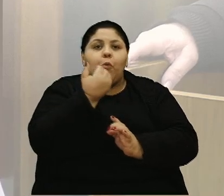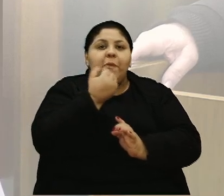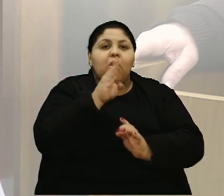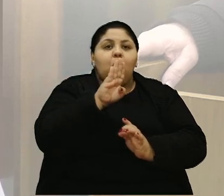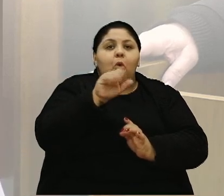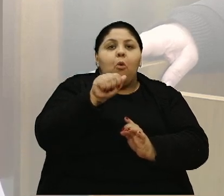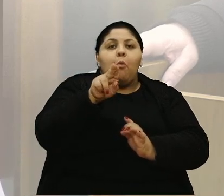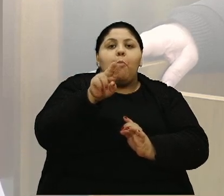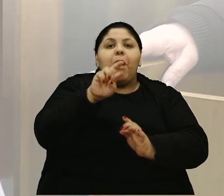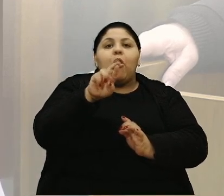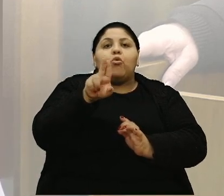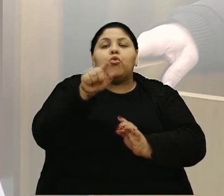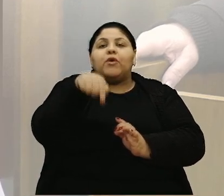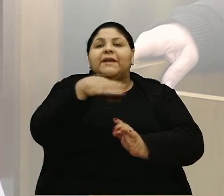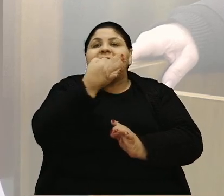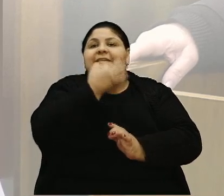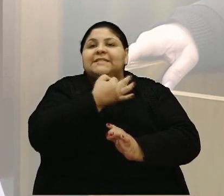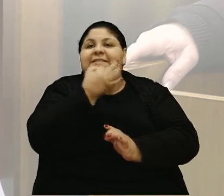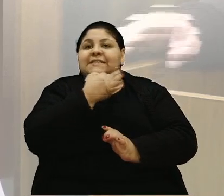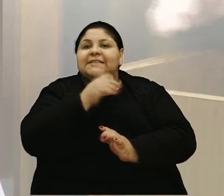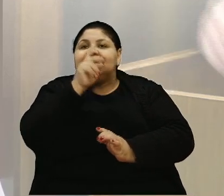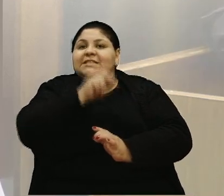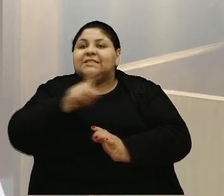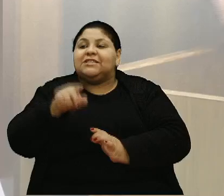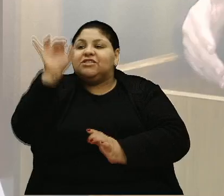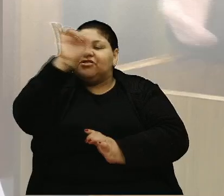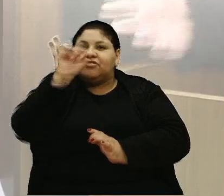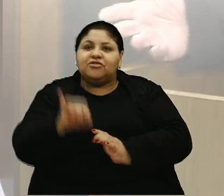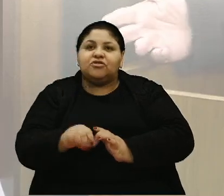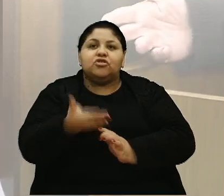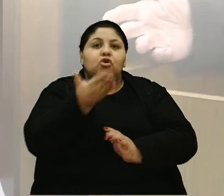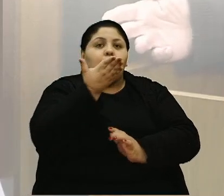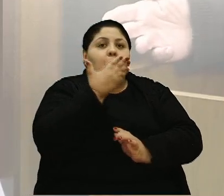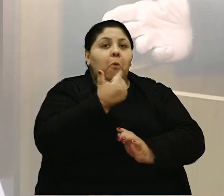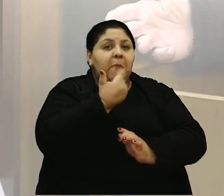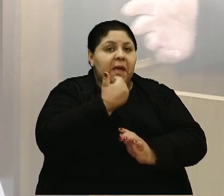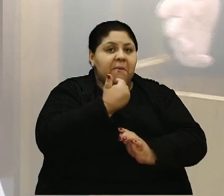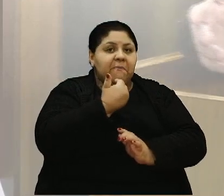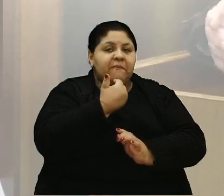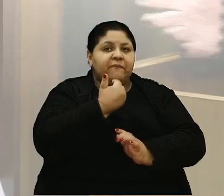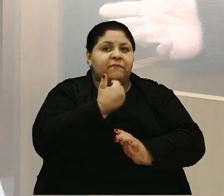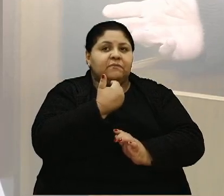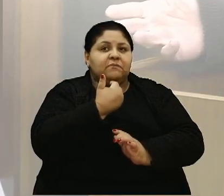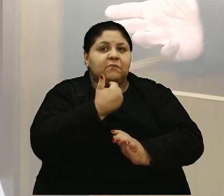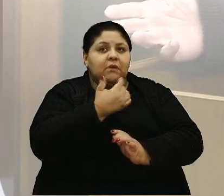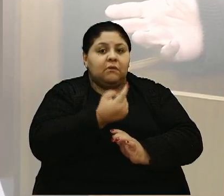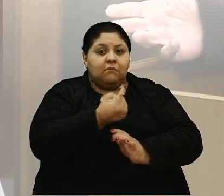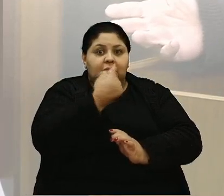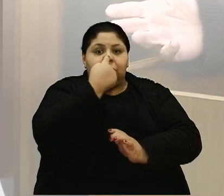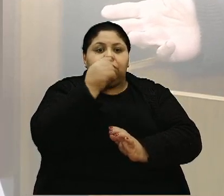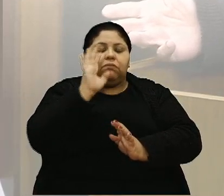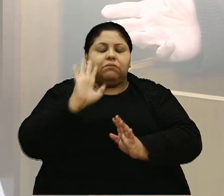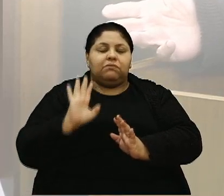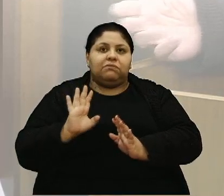E esse professor, vereador Scalco, italiano, ao comer o Bauru de Caxias, ficou impressionado.